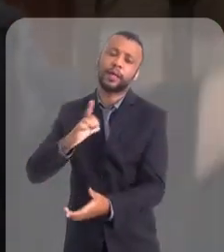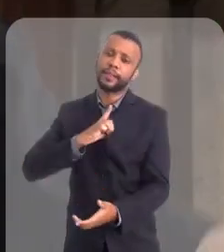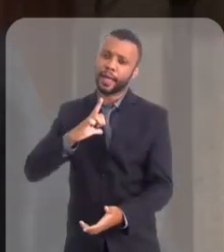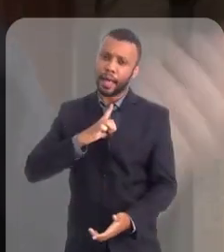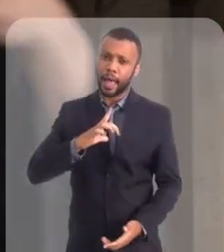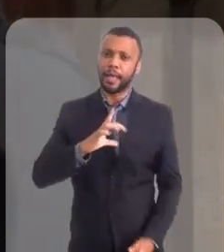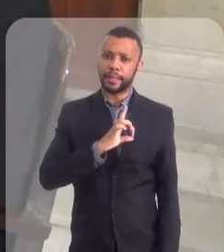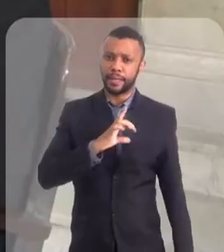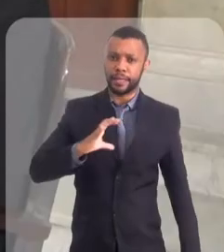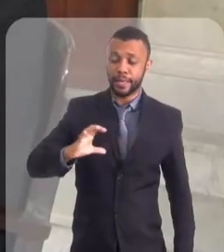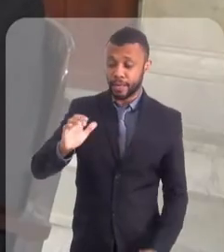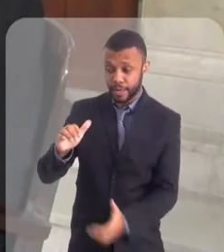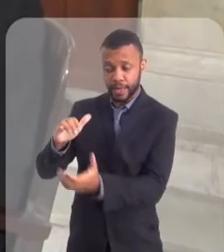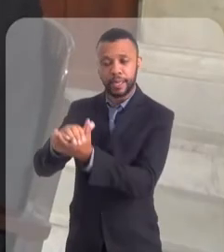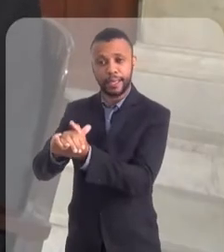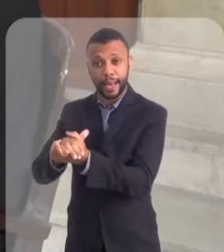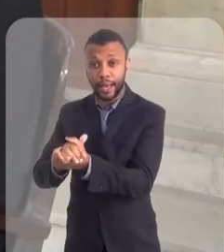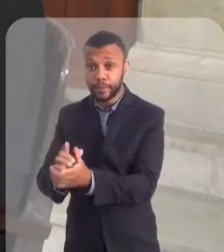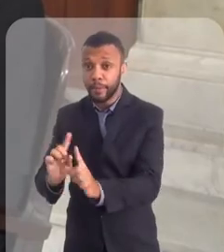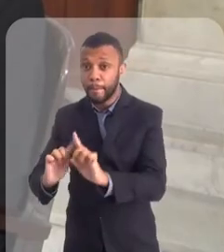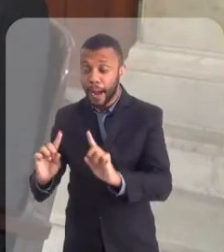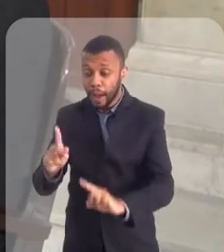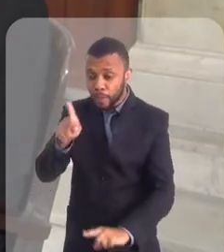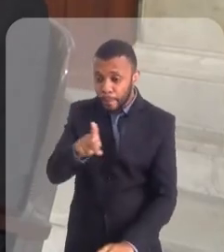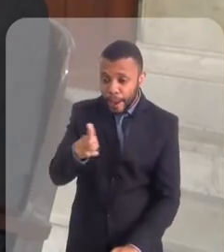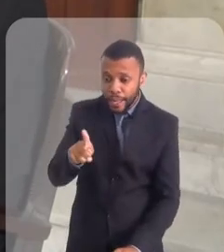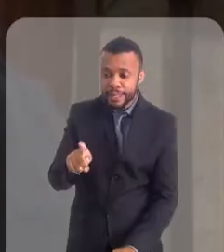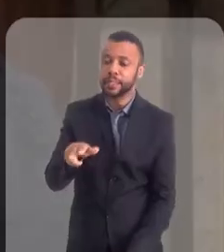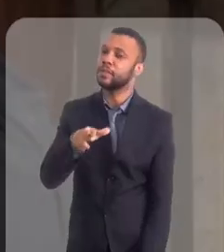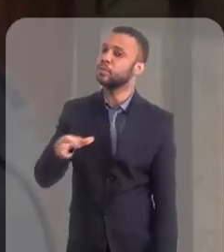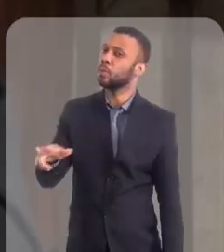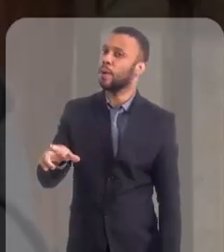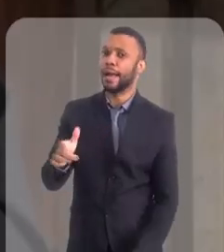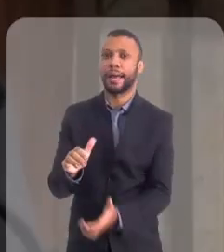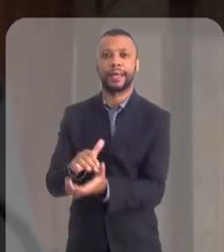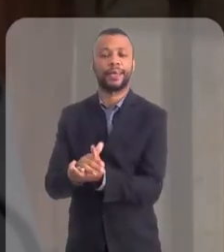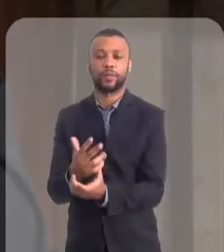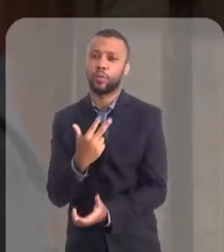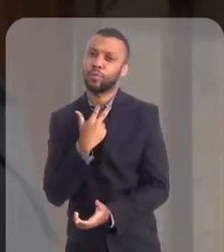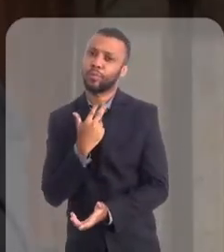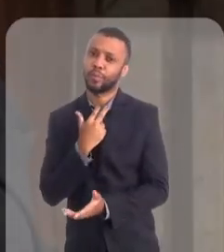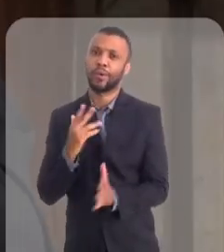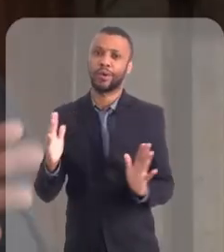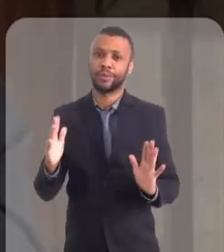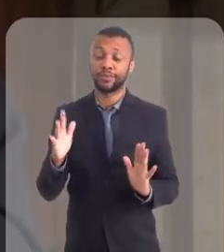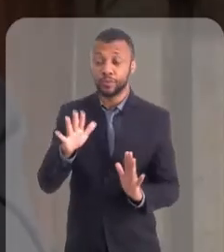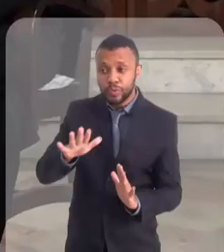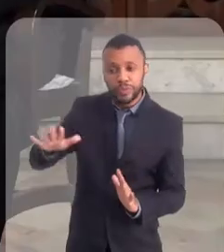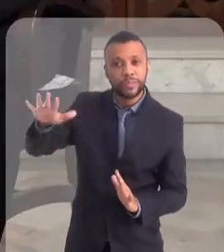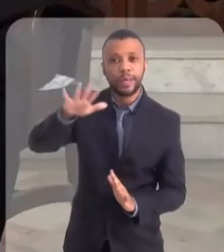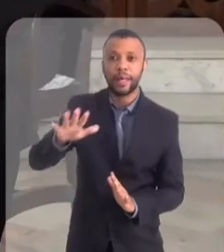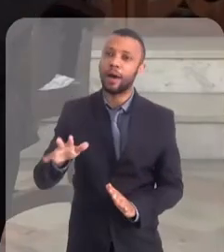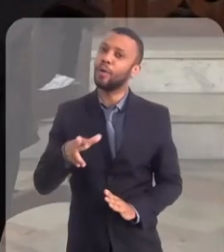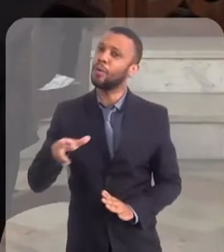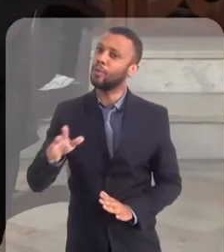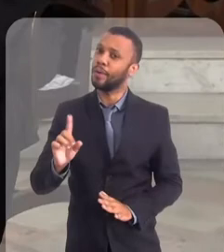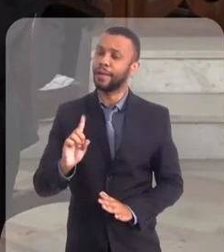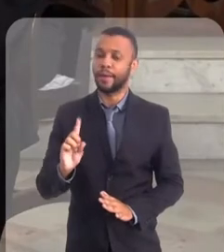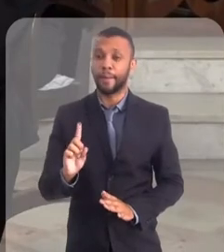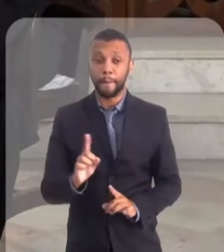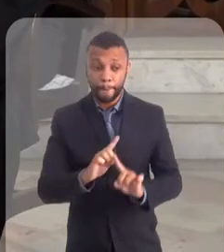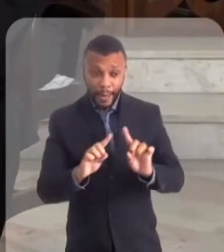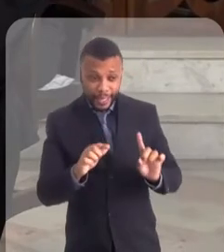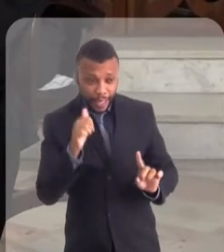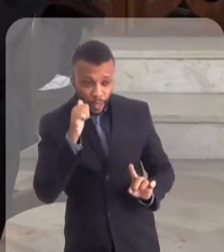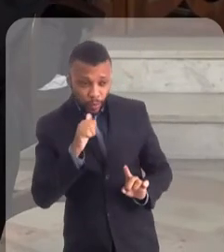ser casados, existem diáconos casados, mas os padres, não. Em geral, não. E me parece que, para